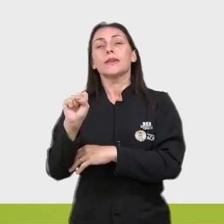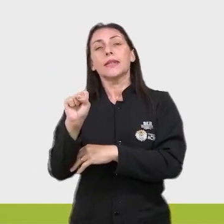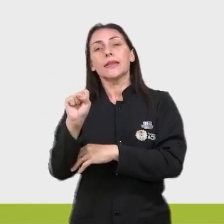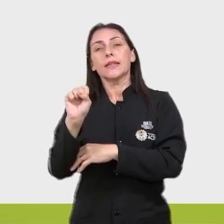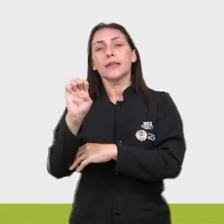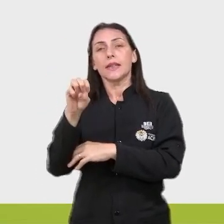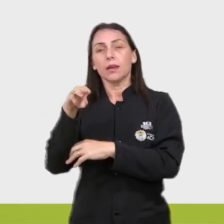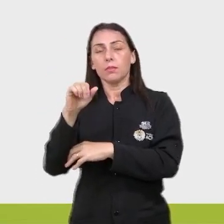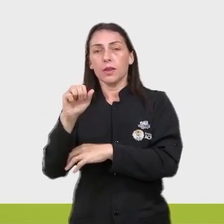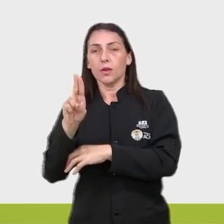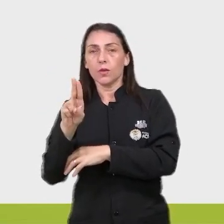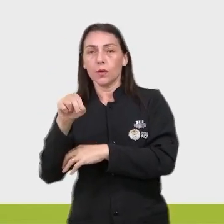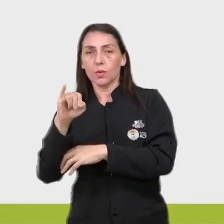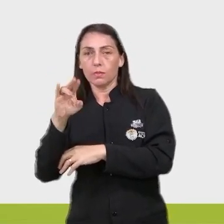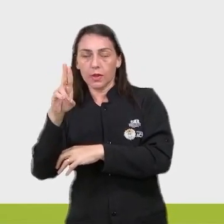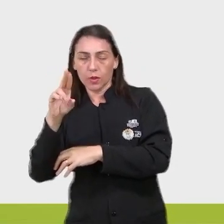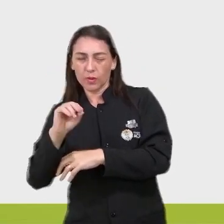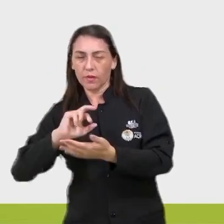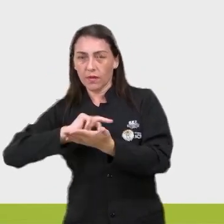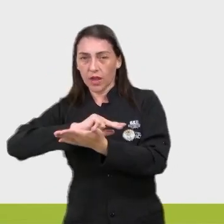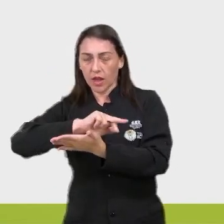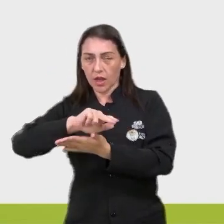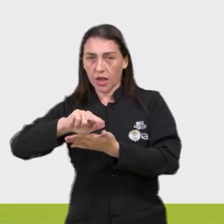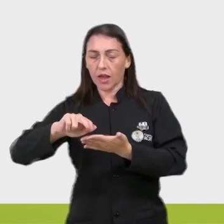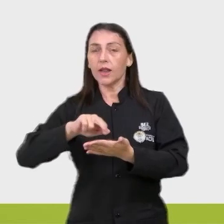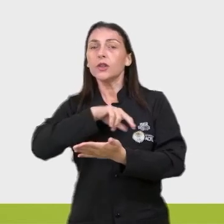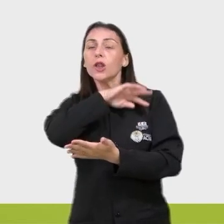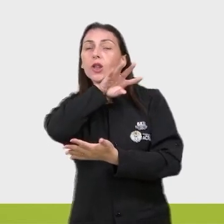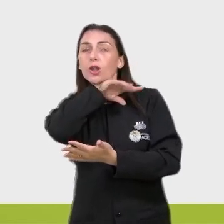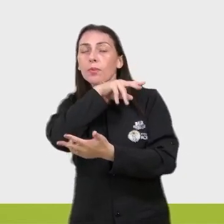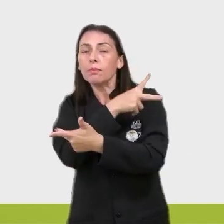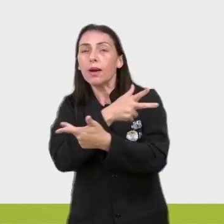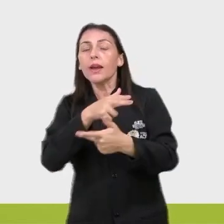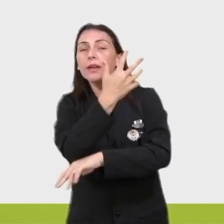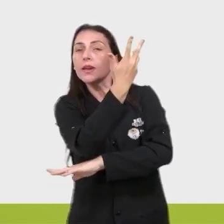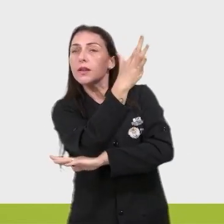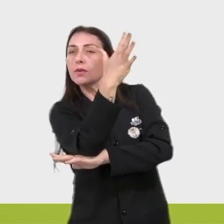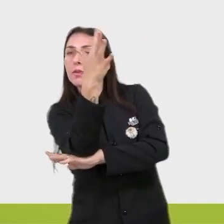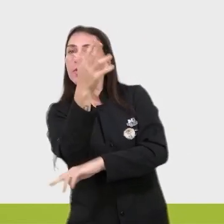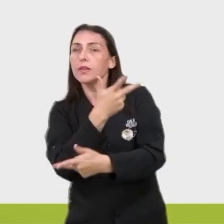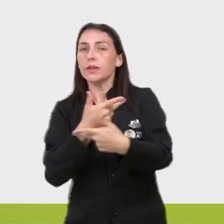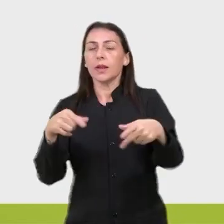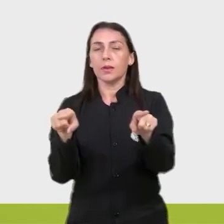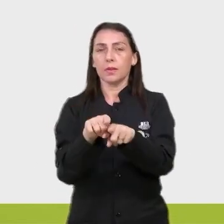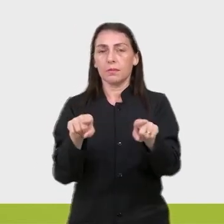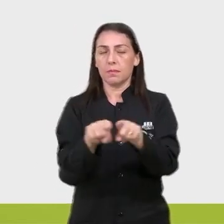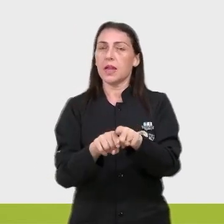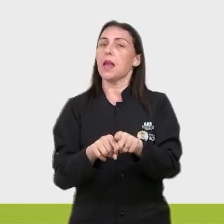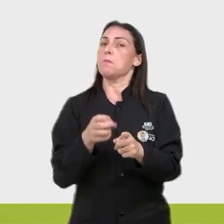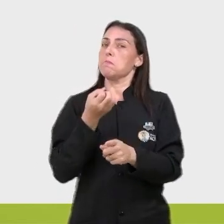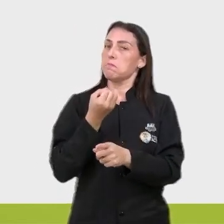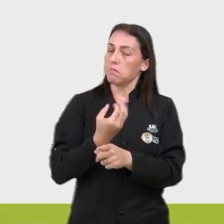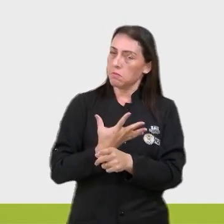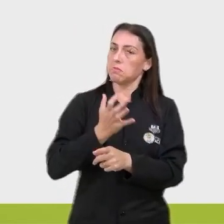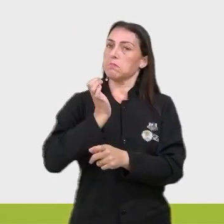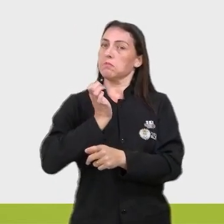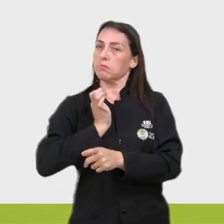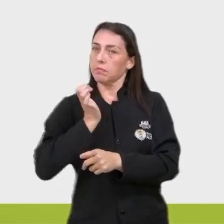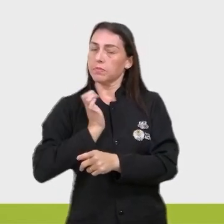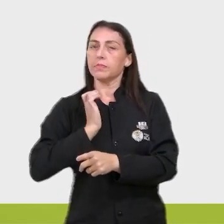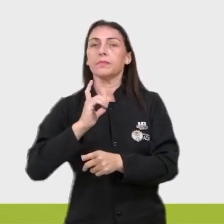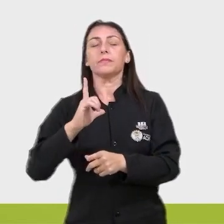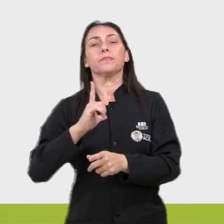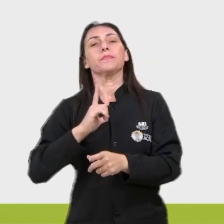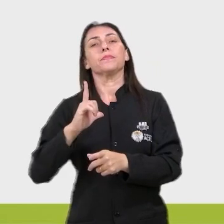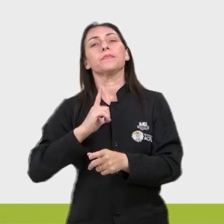uma vasta diversidade, tanto de fauna quanto de flora, tá? É um espaço riquíssimo nesse contexto. Nós temos a